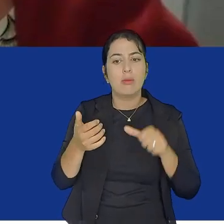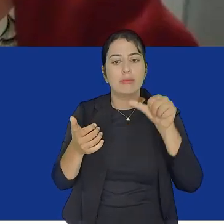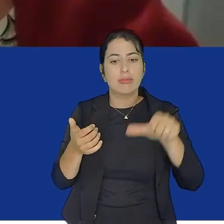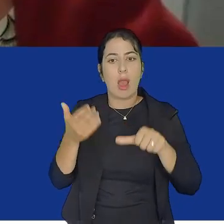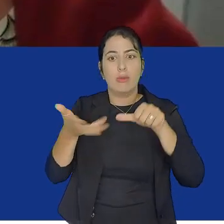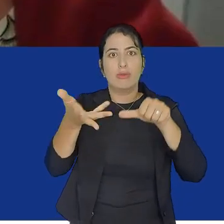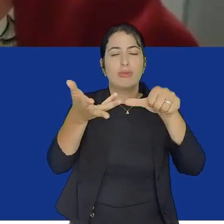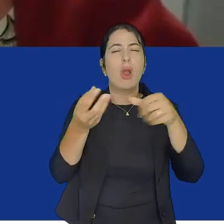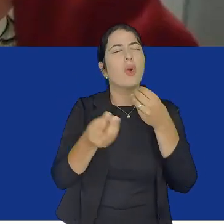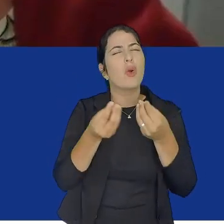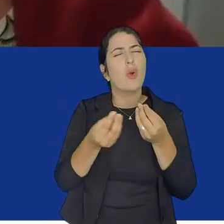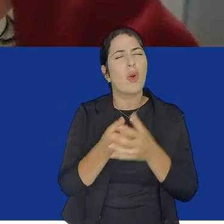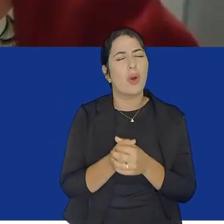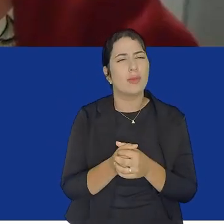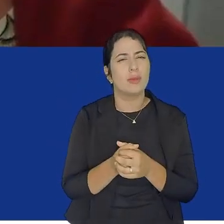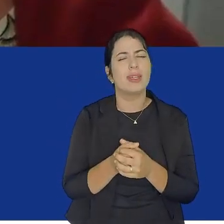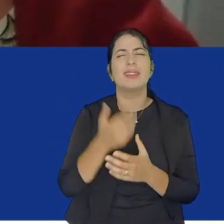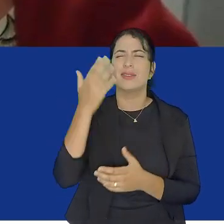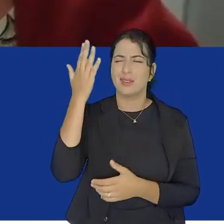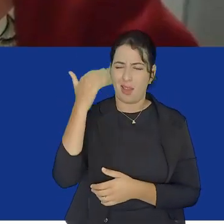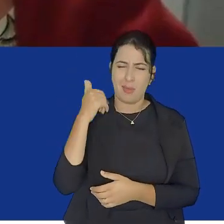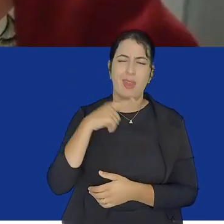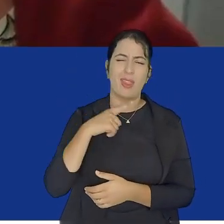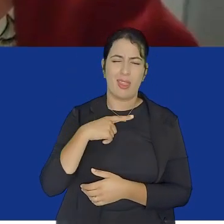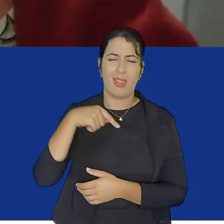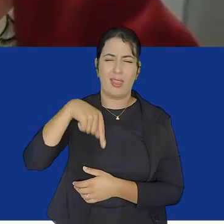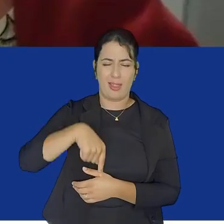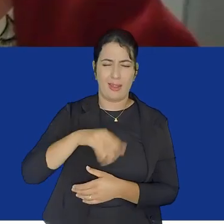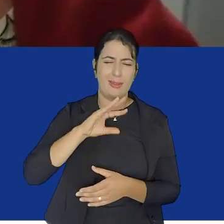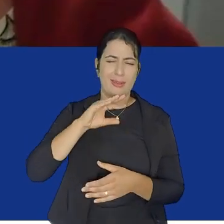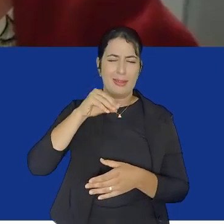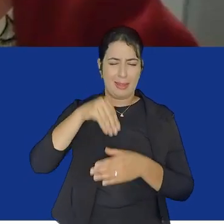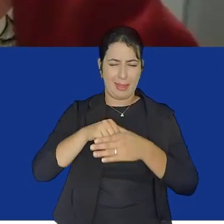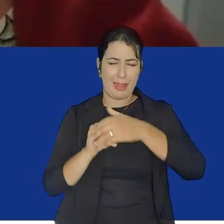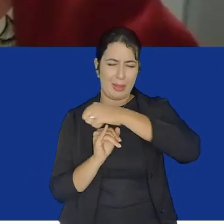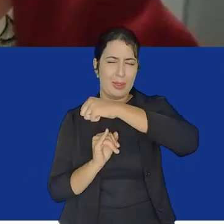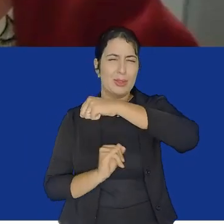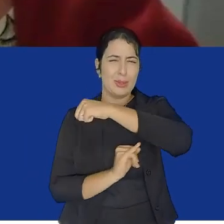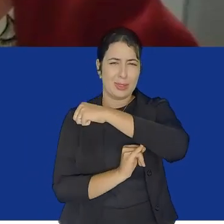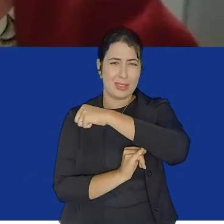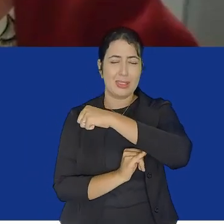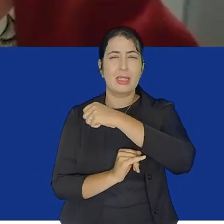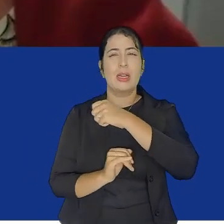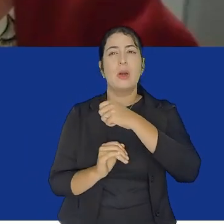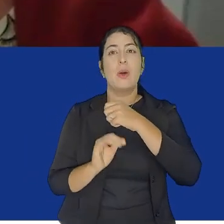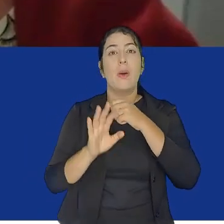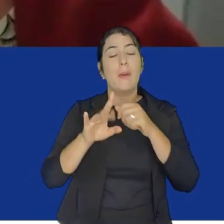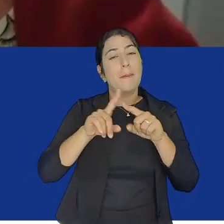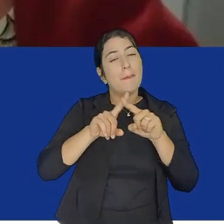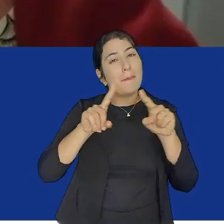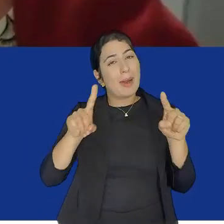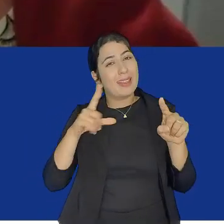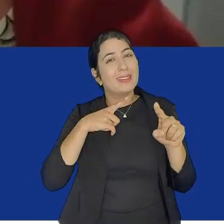claro que também tem um aspecto interno, que eu acho que você trouxe também, né, e a cartaz, que é de cada um, o quanto eu quero, né, ser